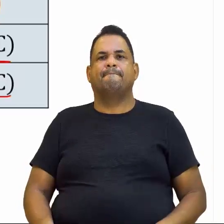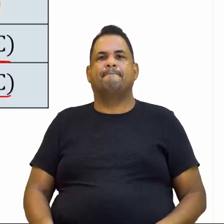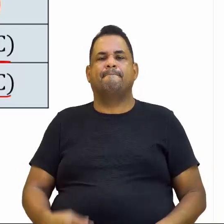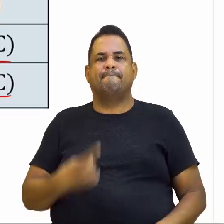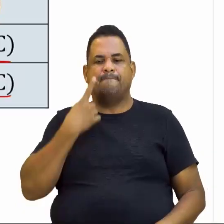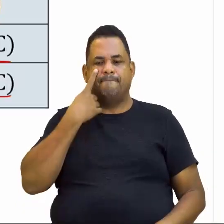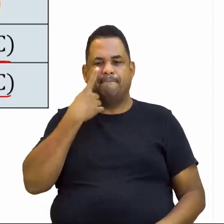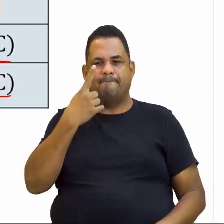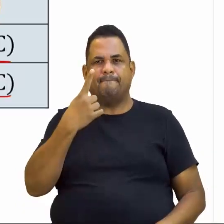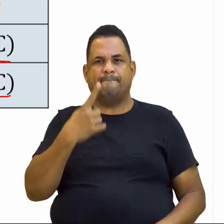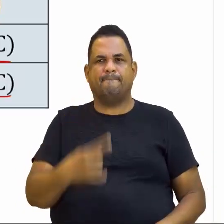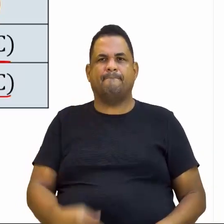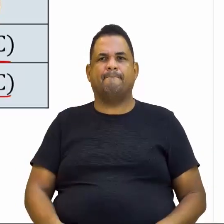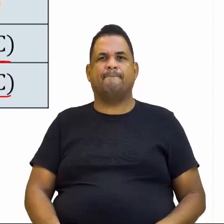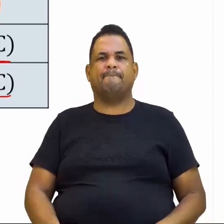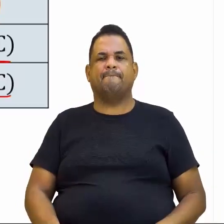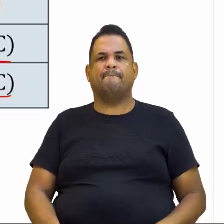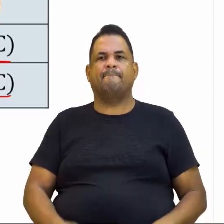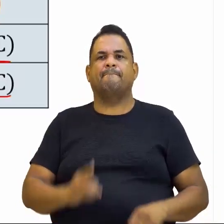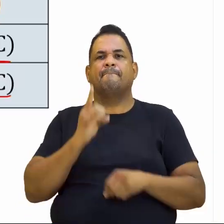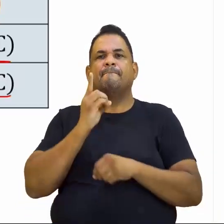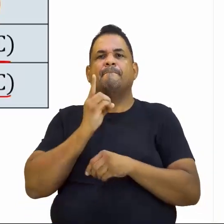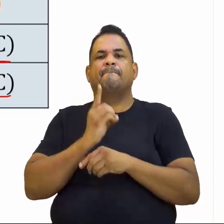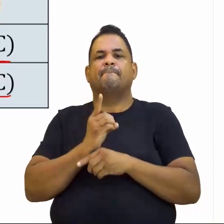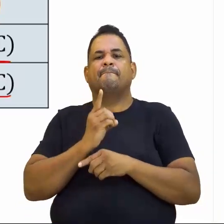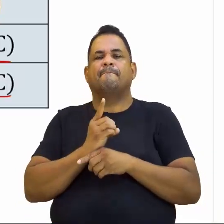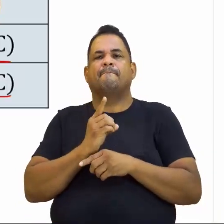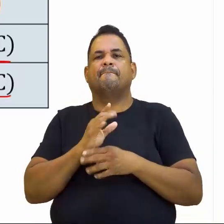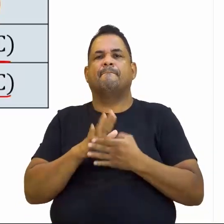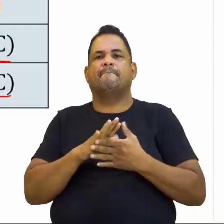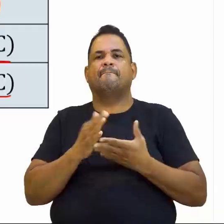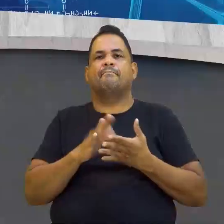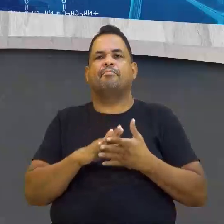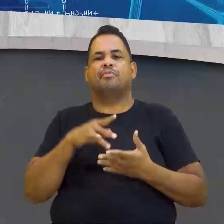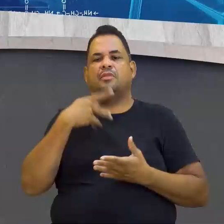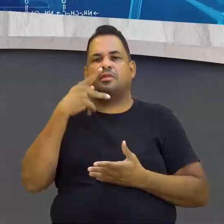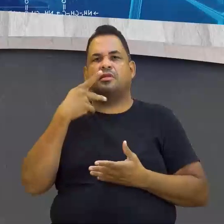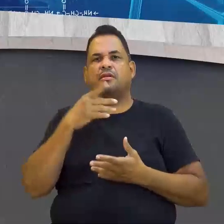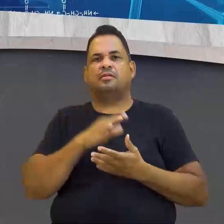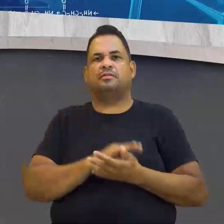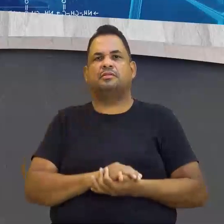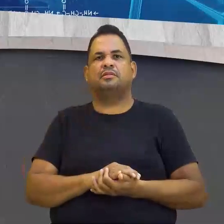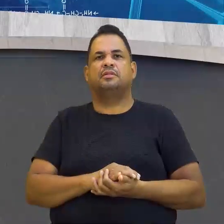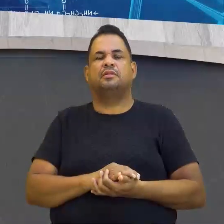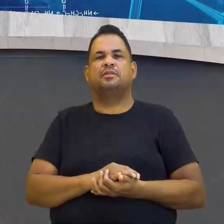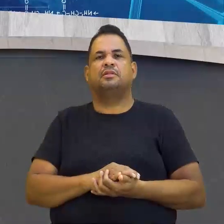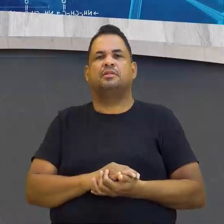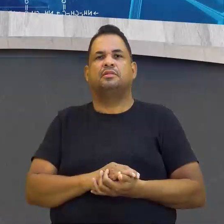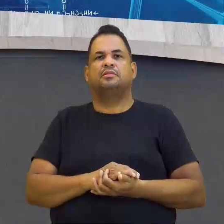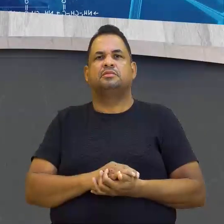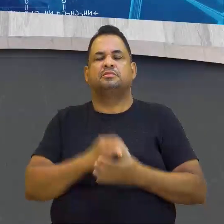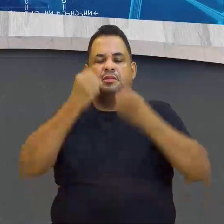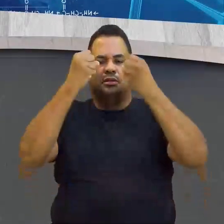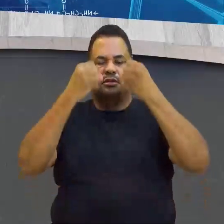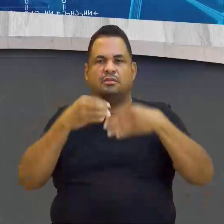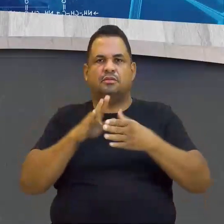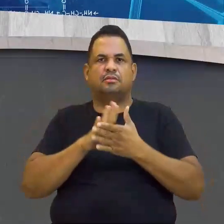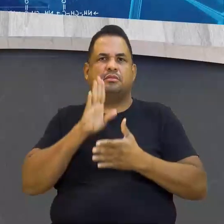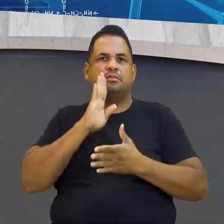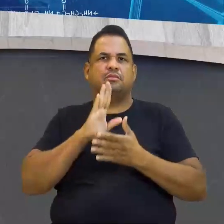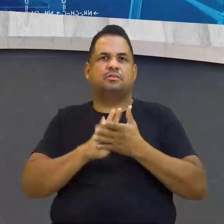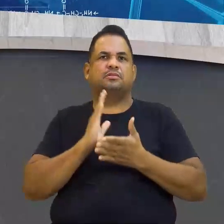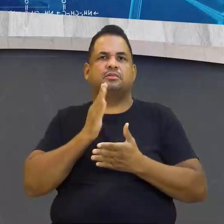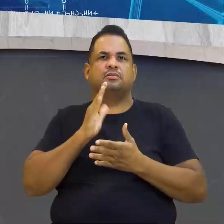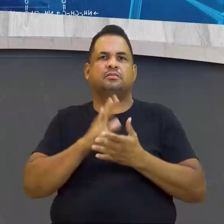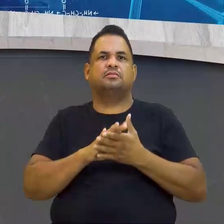Observando aqui a densidade, eu gostaria de fazer um comentário para frisar algo bem bacana, que já foi trabalhado no